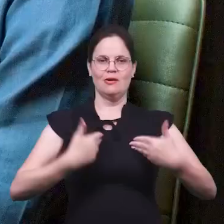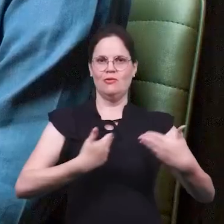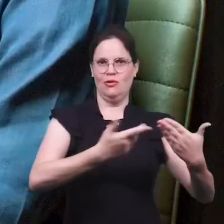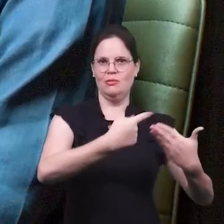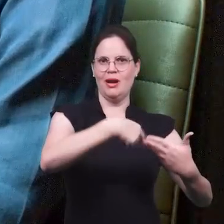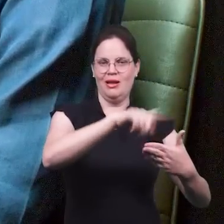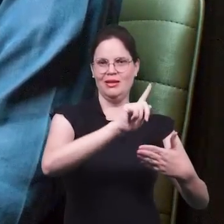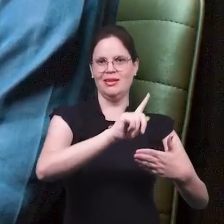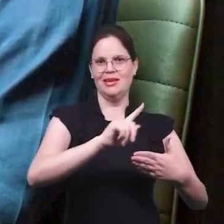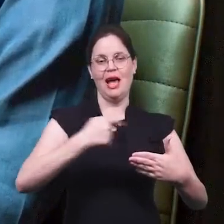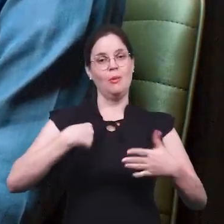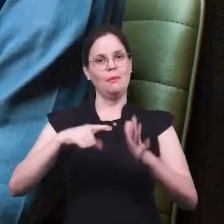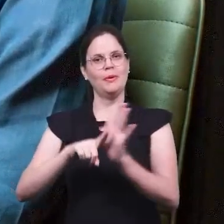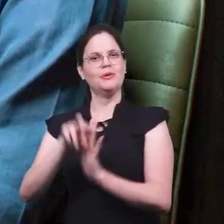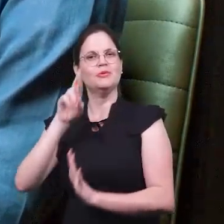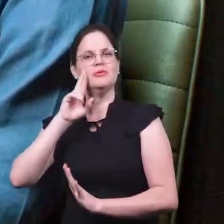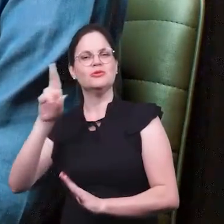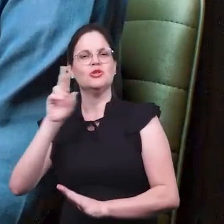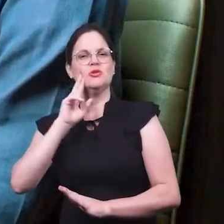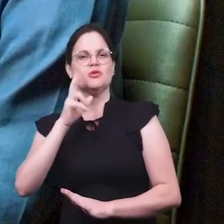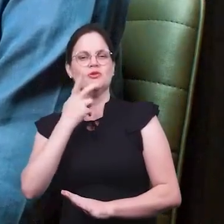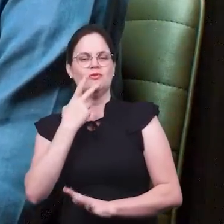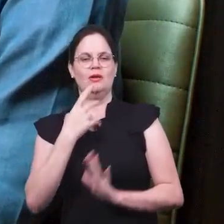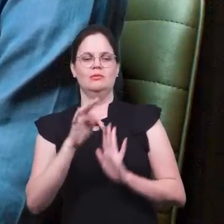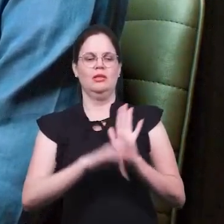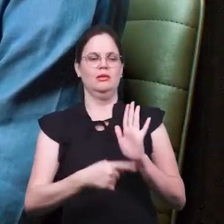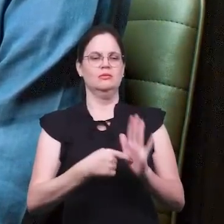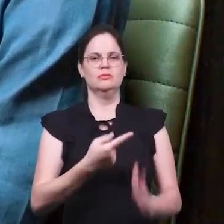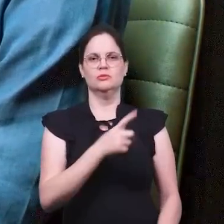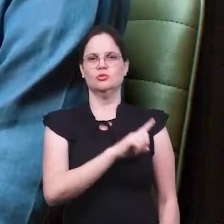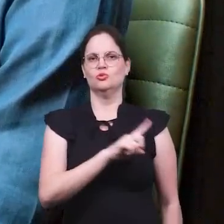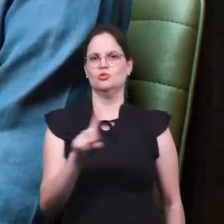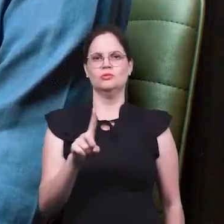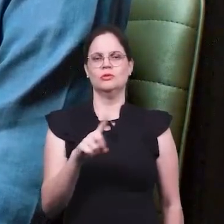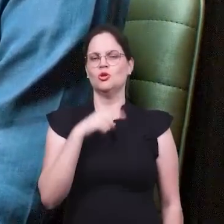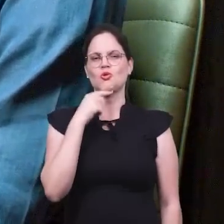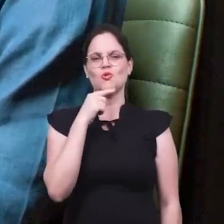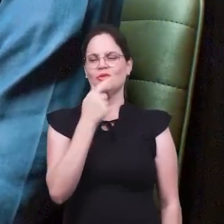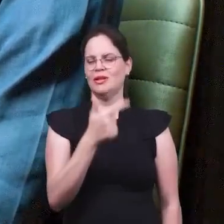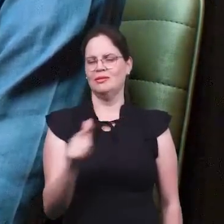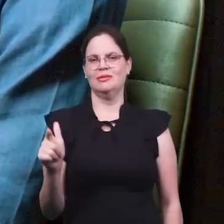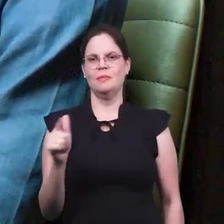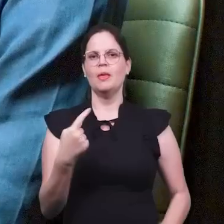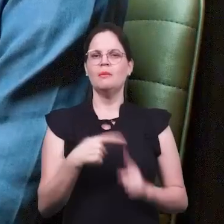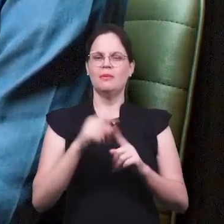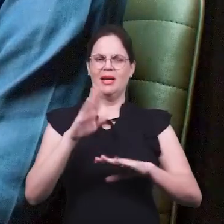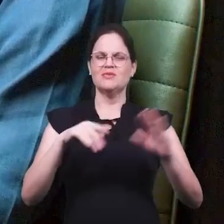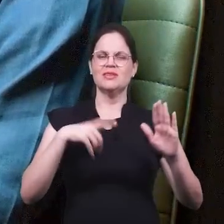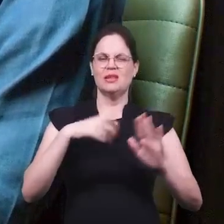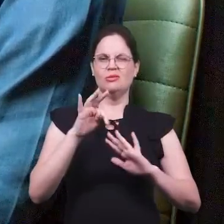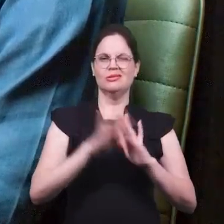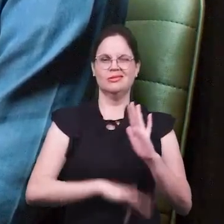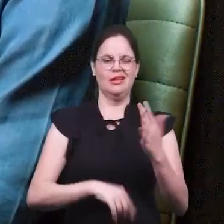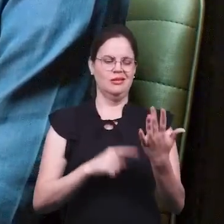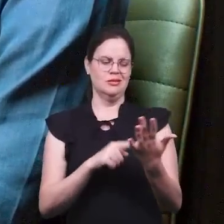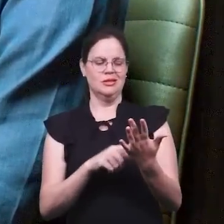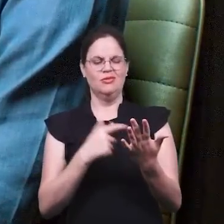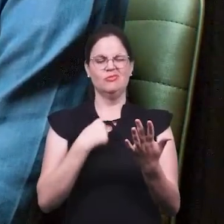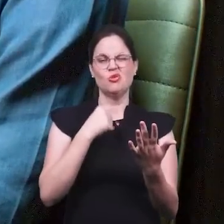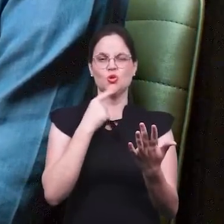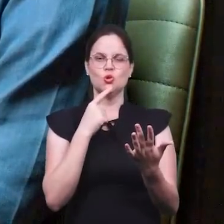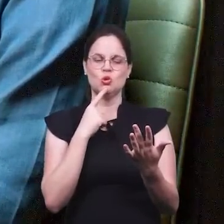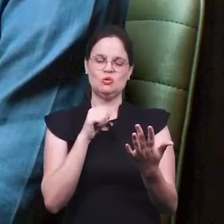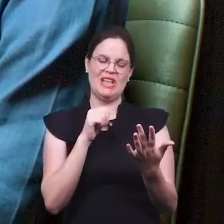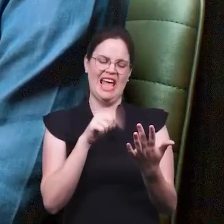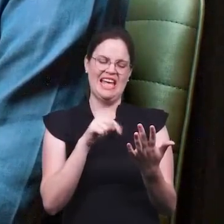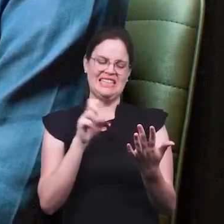chamada, o Senhor sempre dava um texto que não deixava dúvida nenhuma. Tem sempre um texto que você lê e que parece, será que é sim, será que